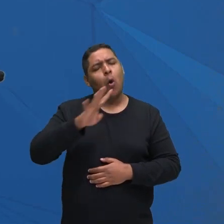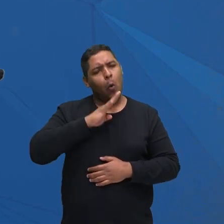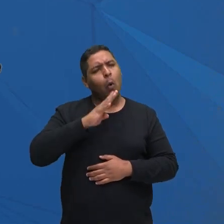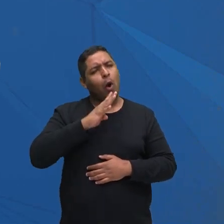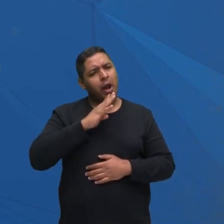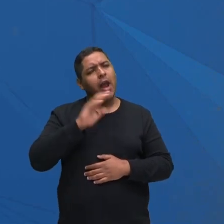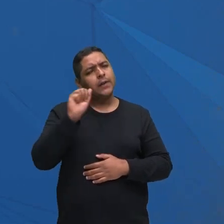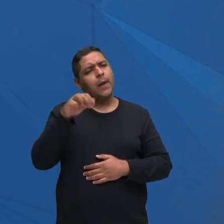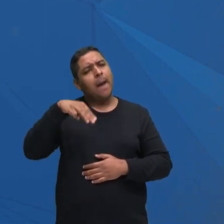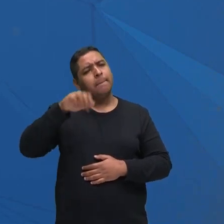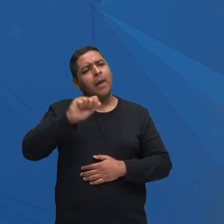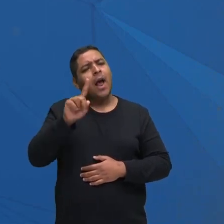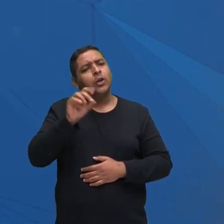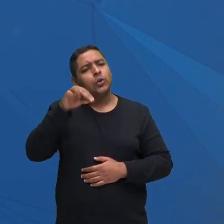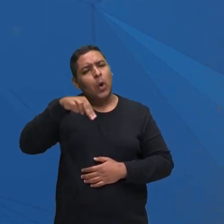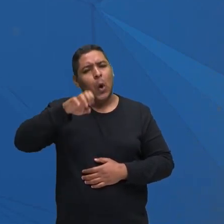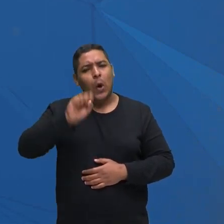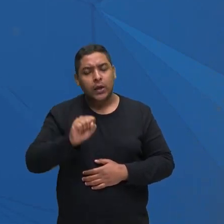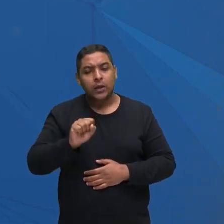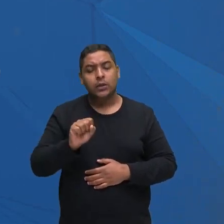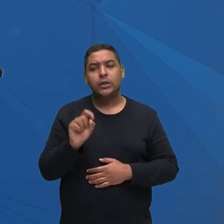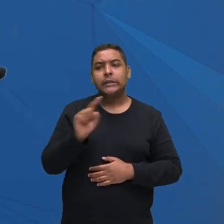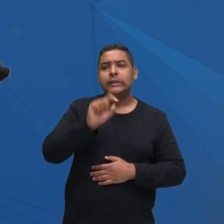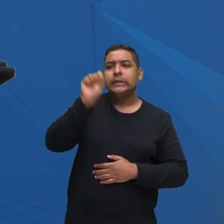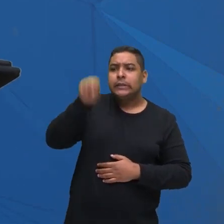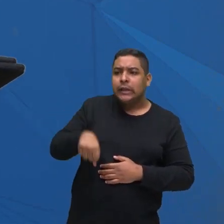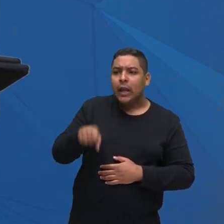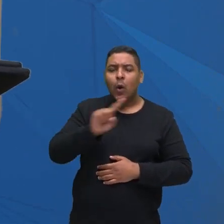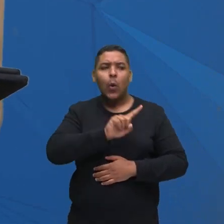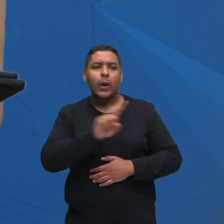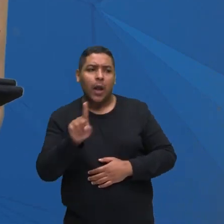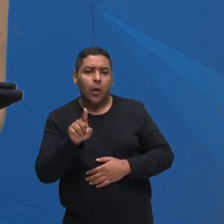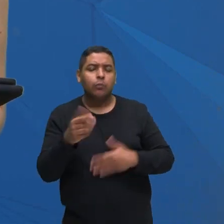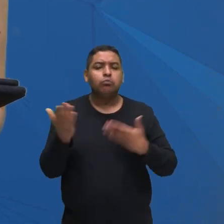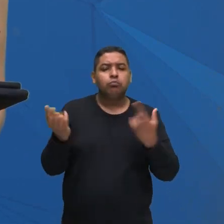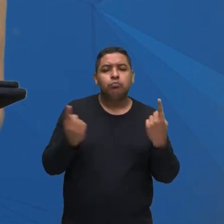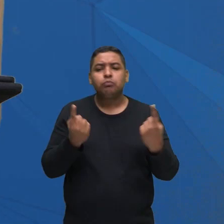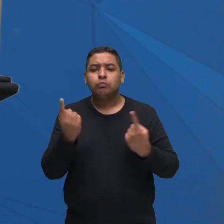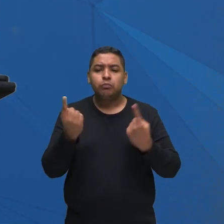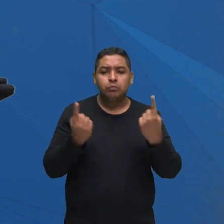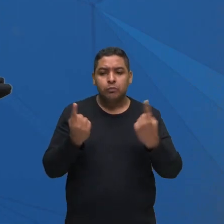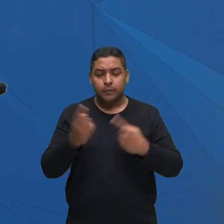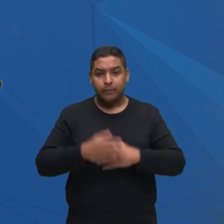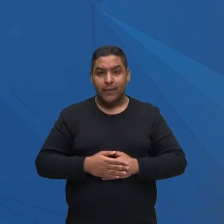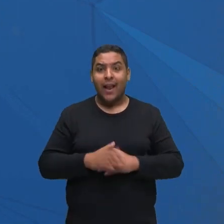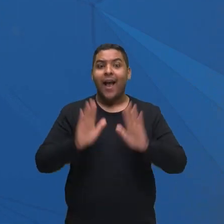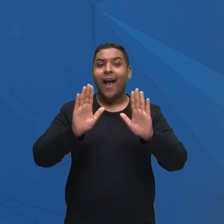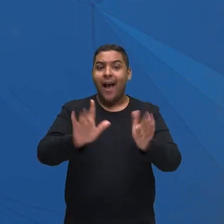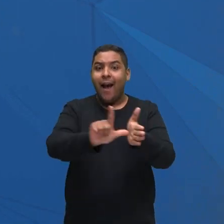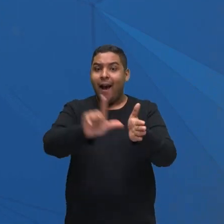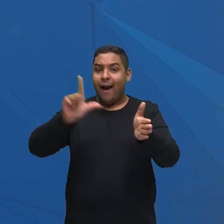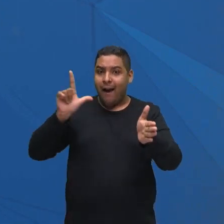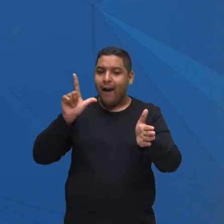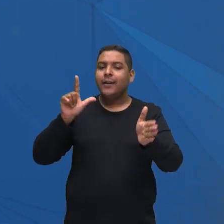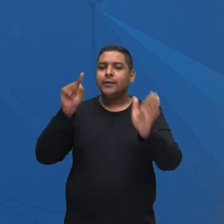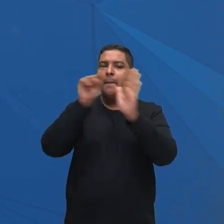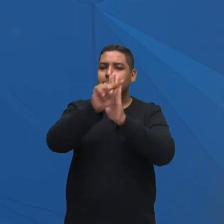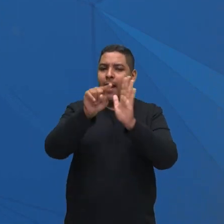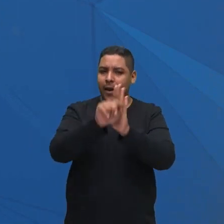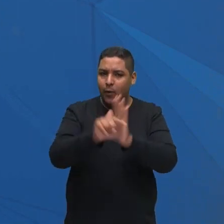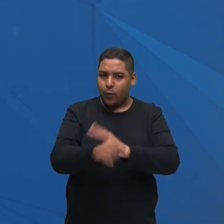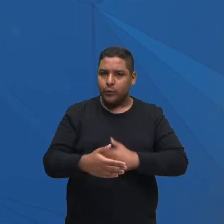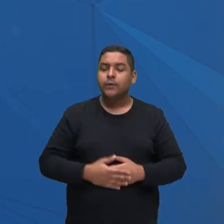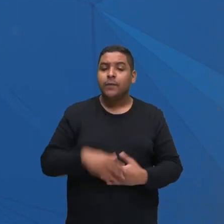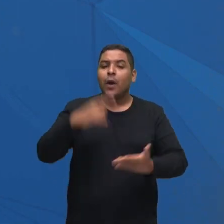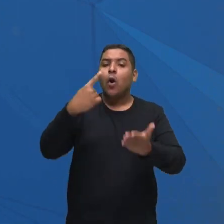bem o que é, é sim ou não. A gente vai fazer uma enquete, só que antes da gente jogar a enquete, eu quero convidar você que está assistindo